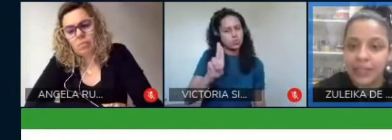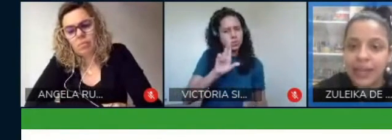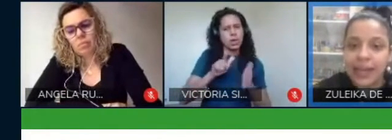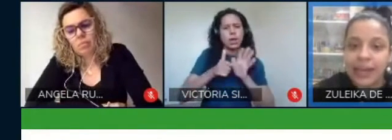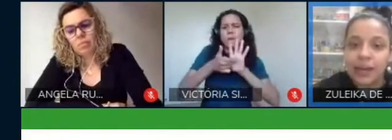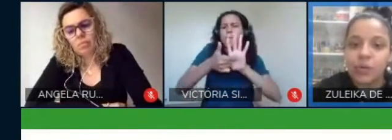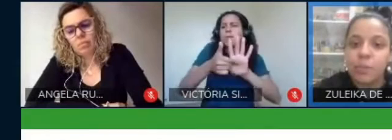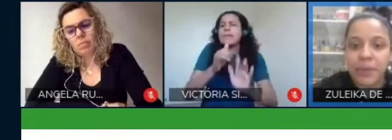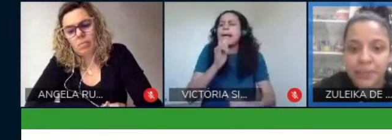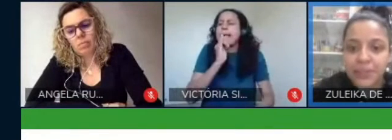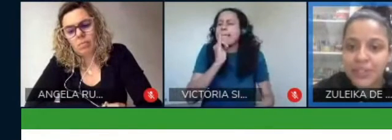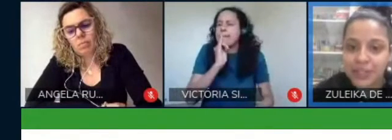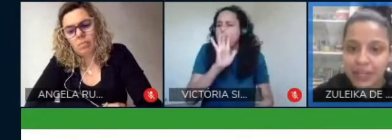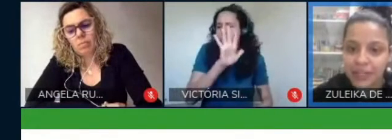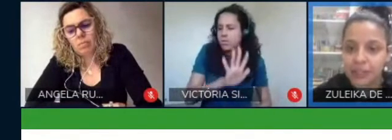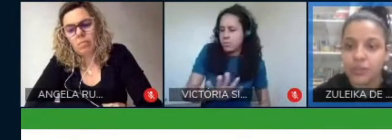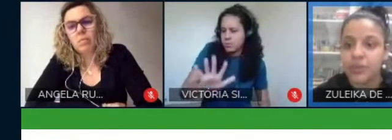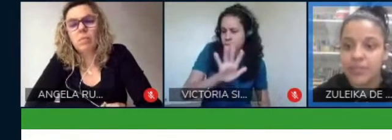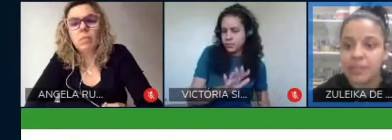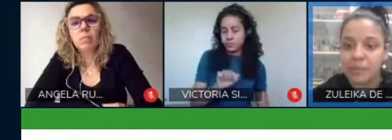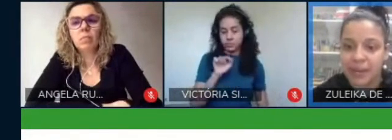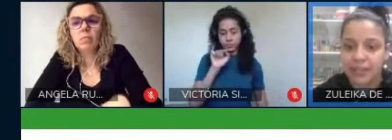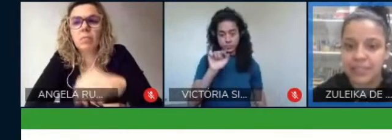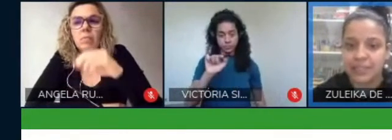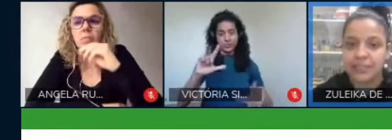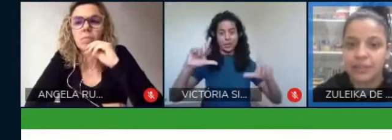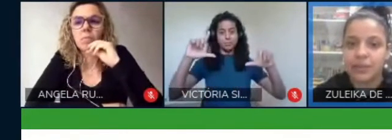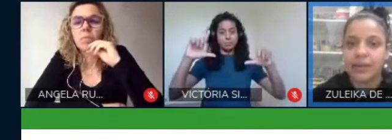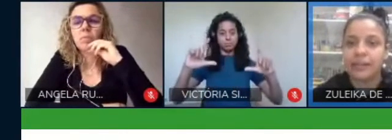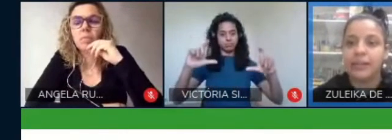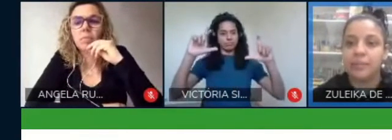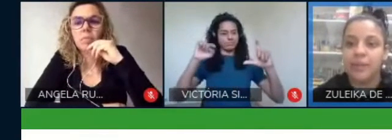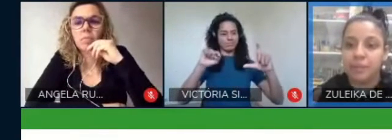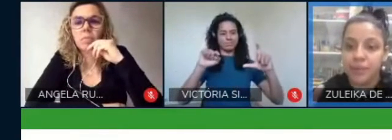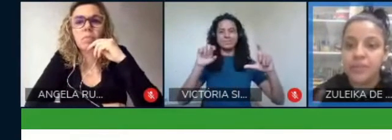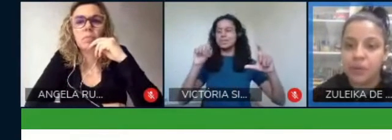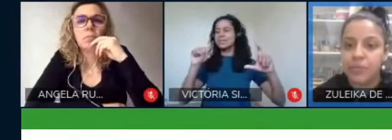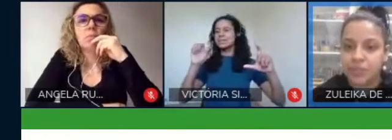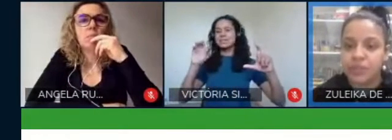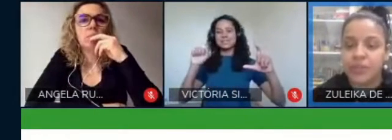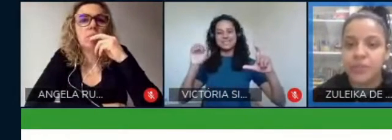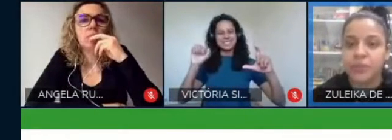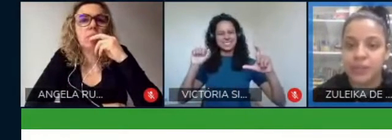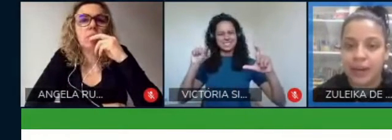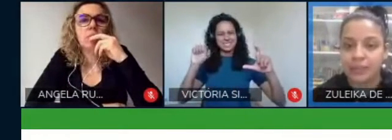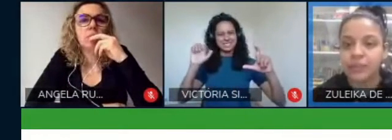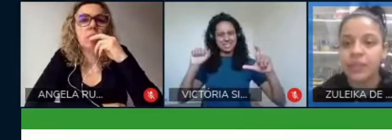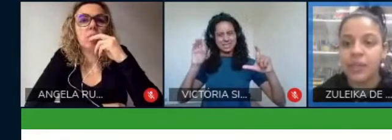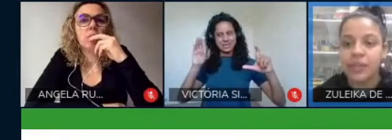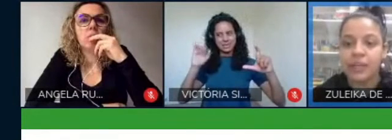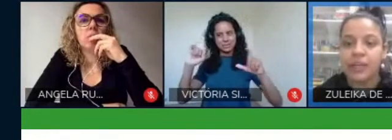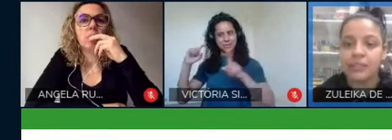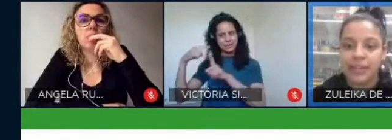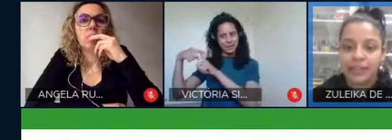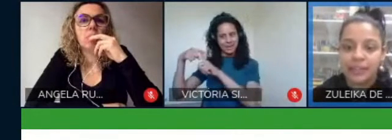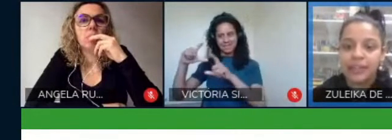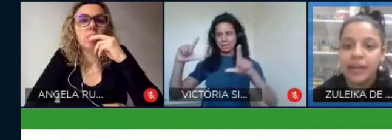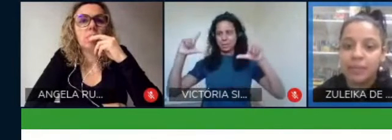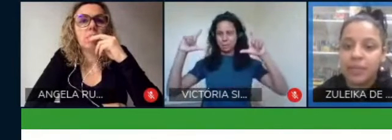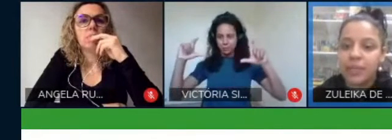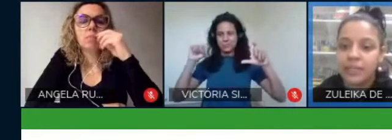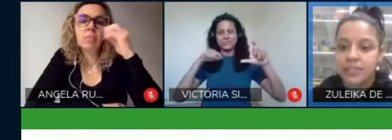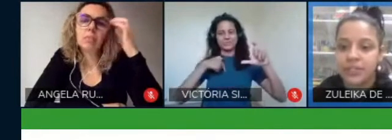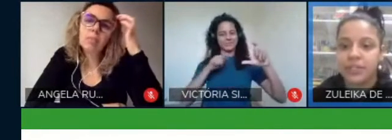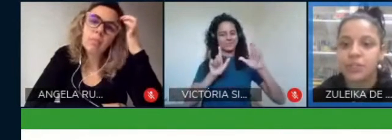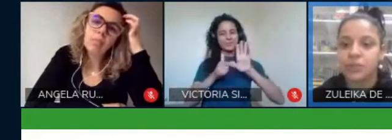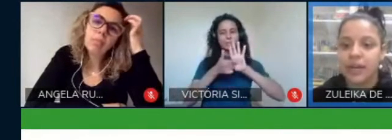Isso aqui é um print de tela do Sabe Mais. Então, depois que eu obtive o resultado, né, tá